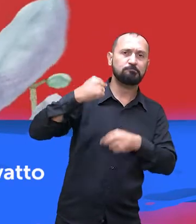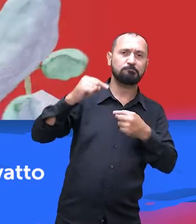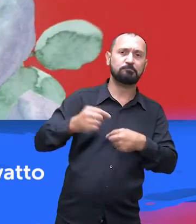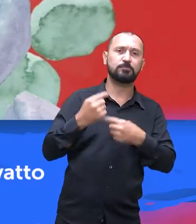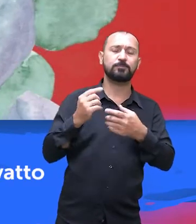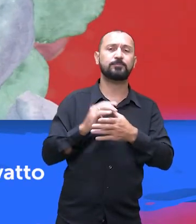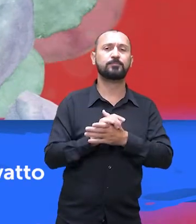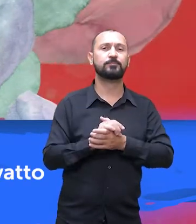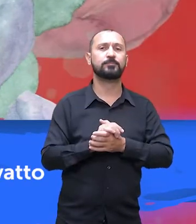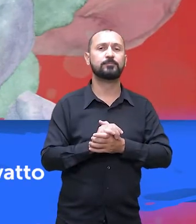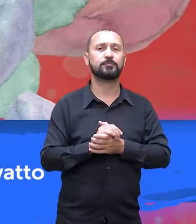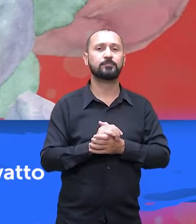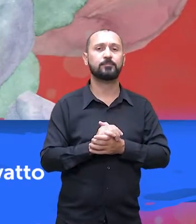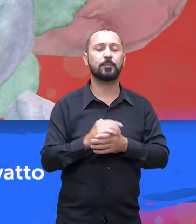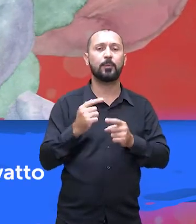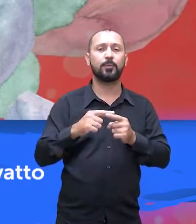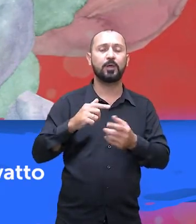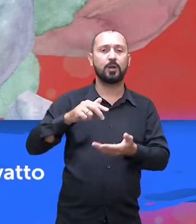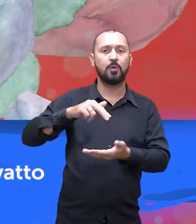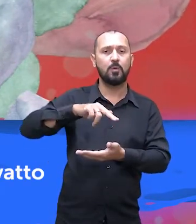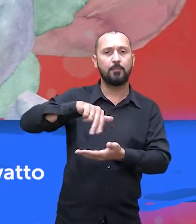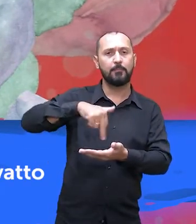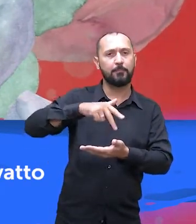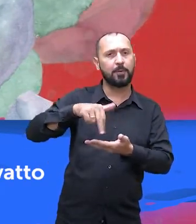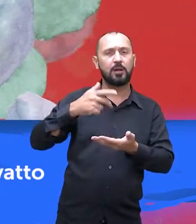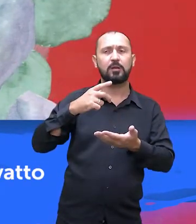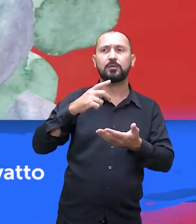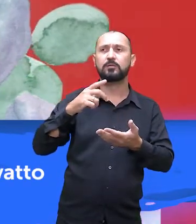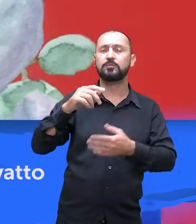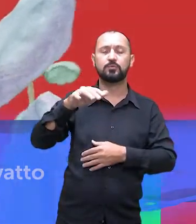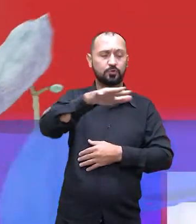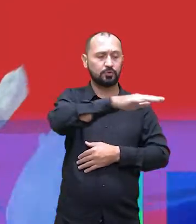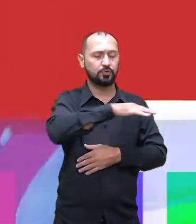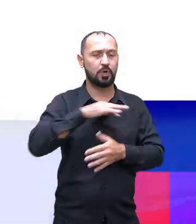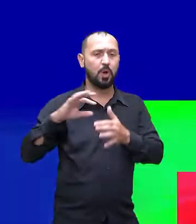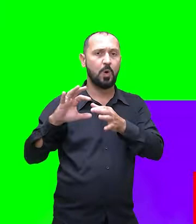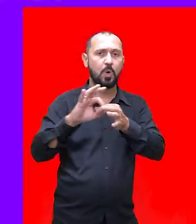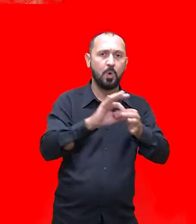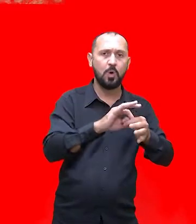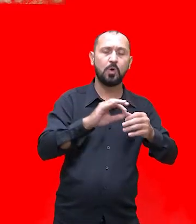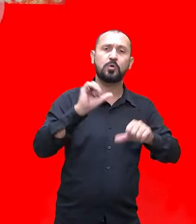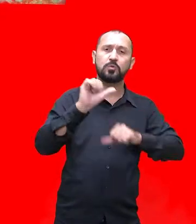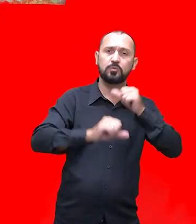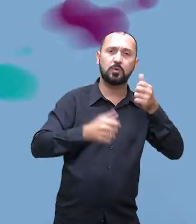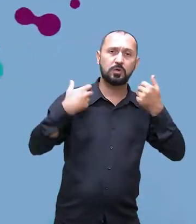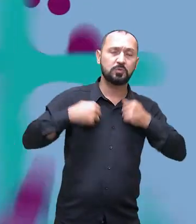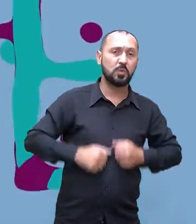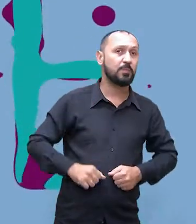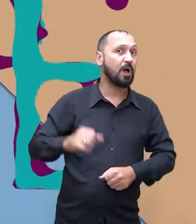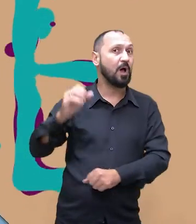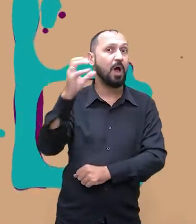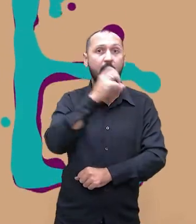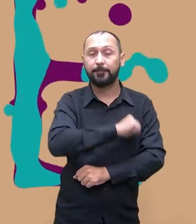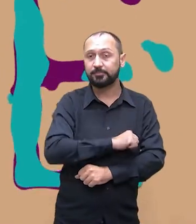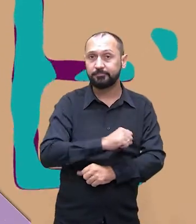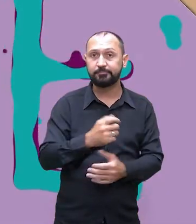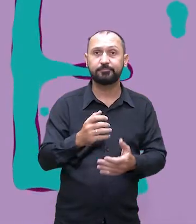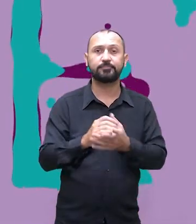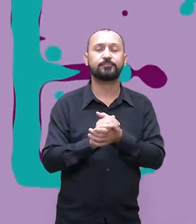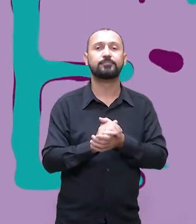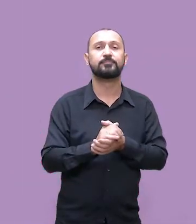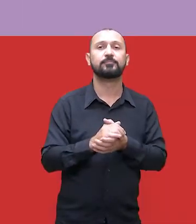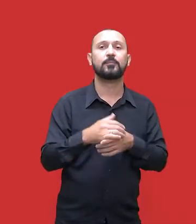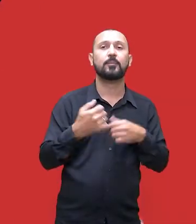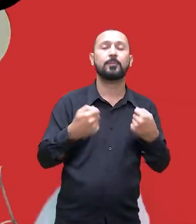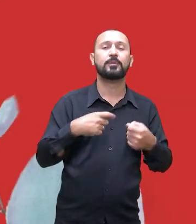porque era um balé que a gente trabalhava com cenário, trabalhava com trocas de roupas super rápidas, onde a gente